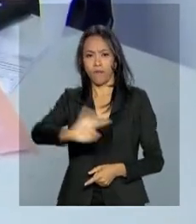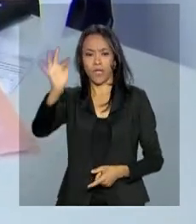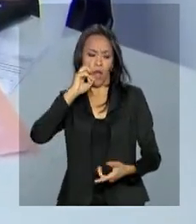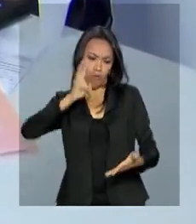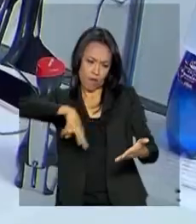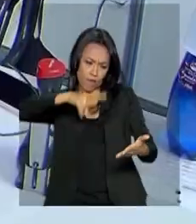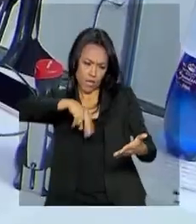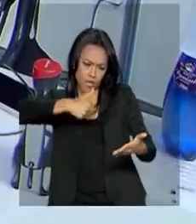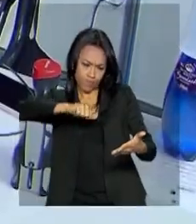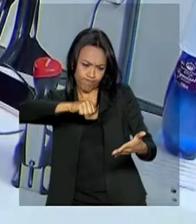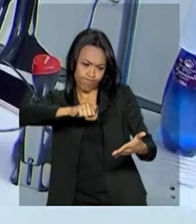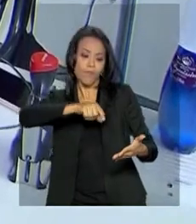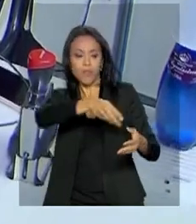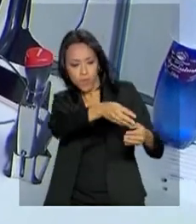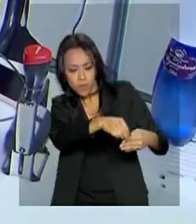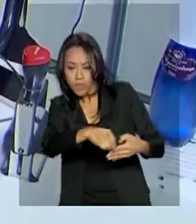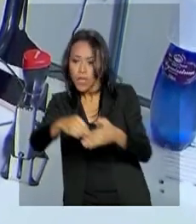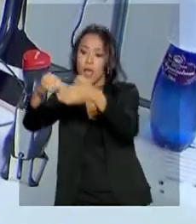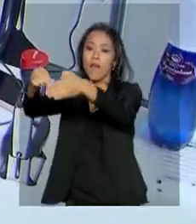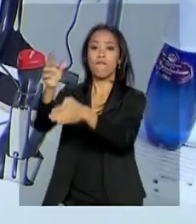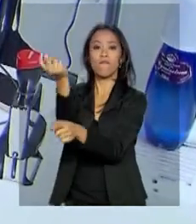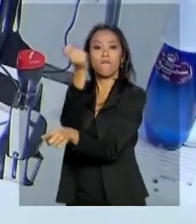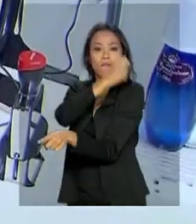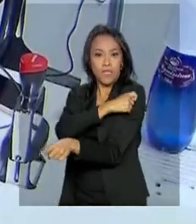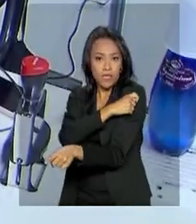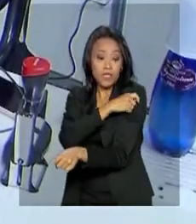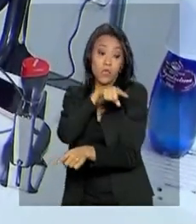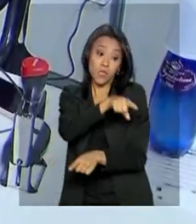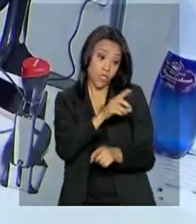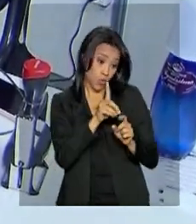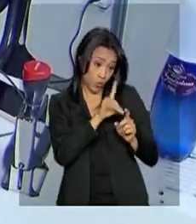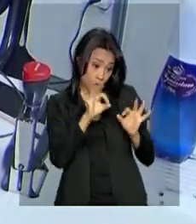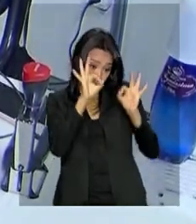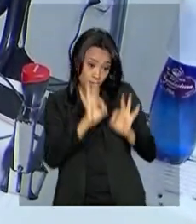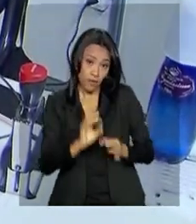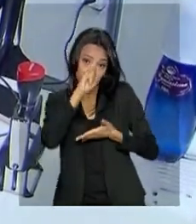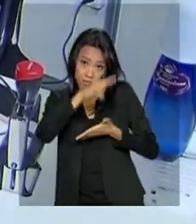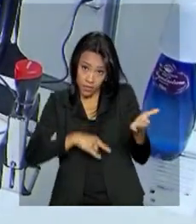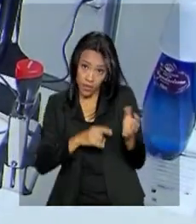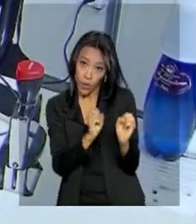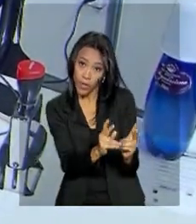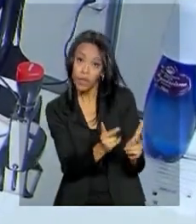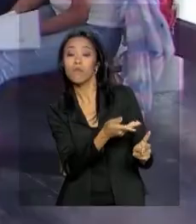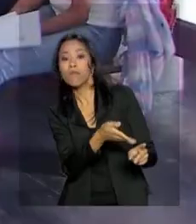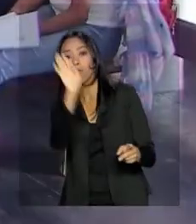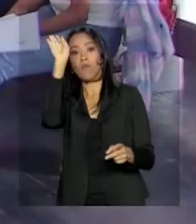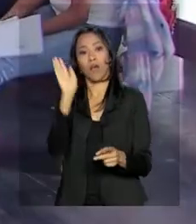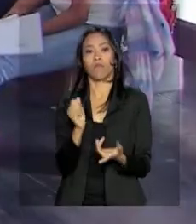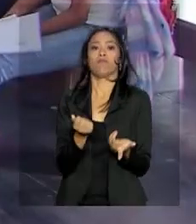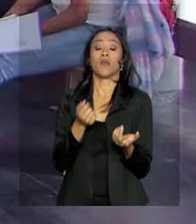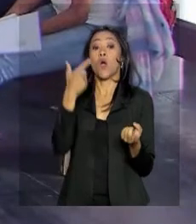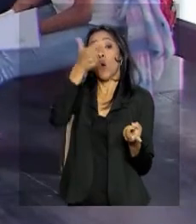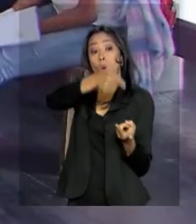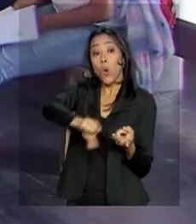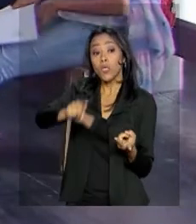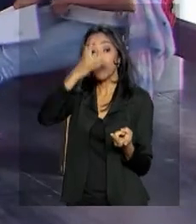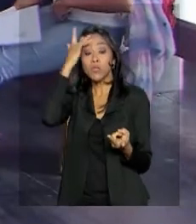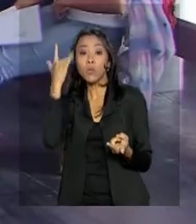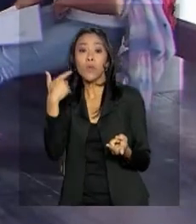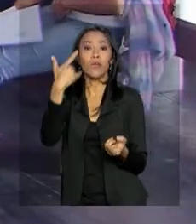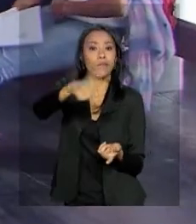a vacinação. Quem está com a documentação em dia e não precisa de auxílio, segue o destino no Brasil. Já as pessoas em situação